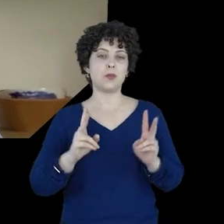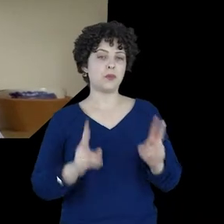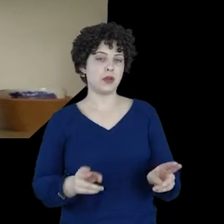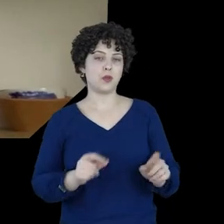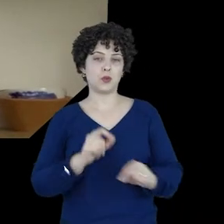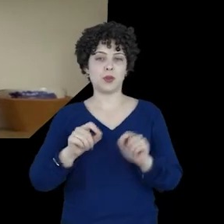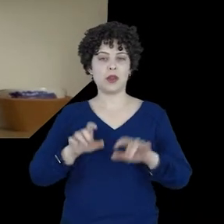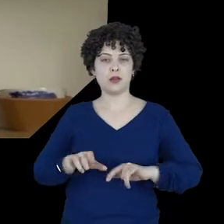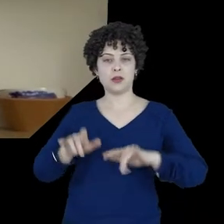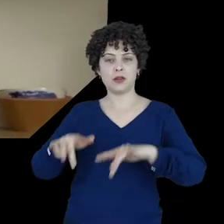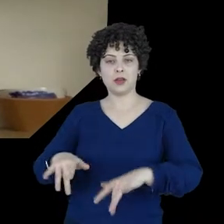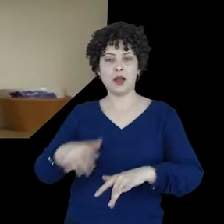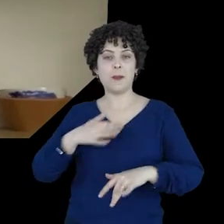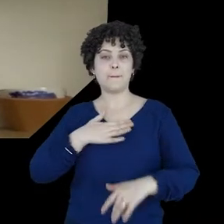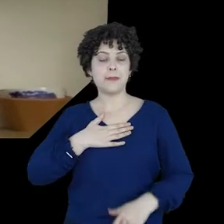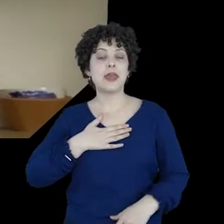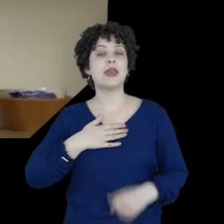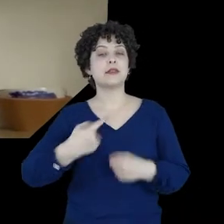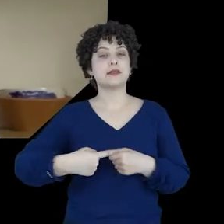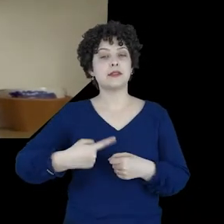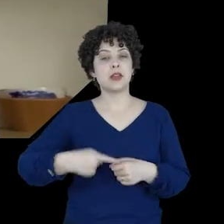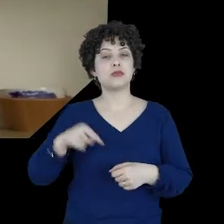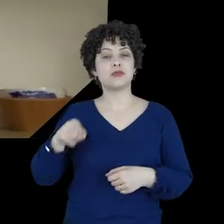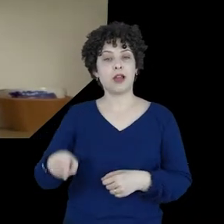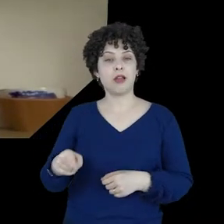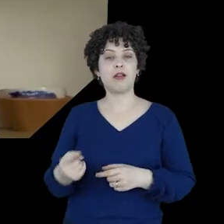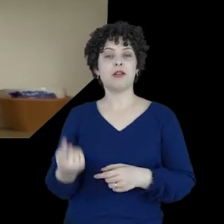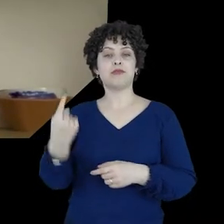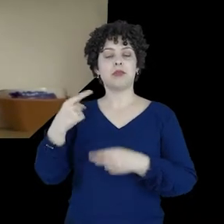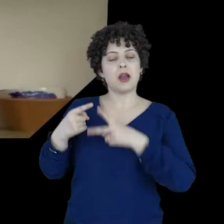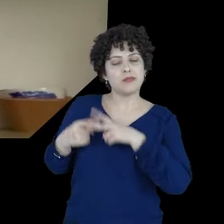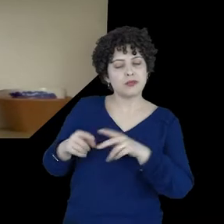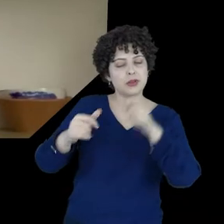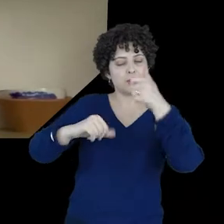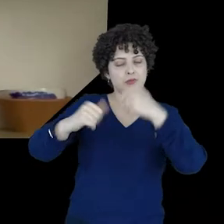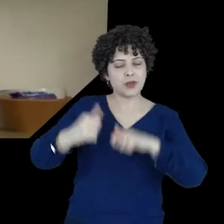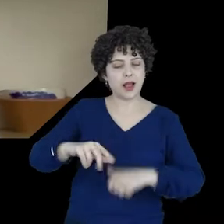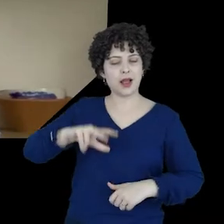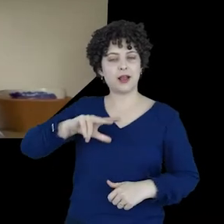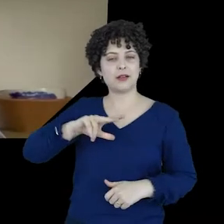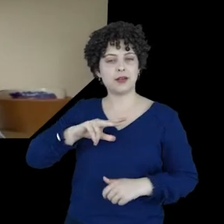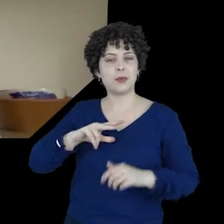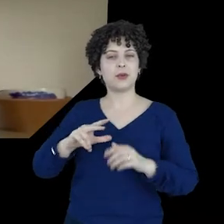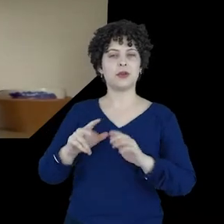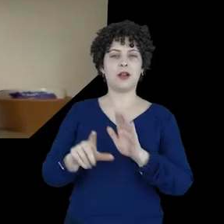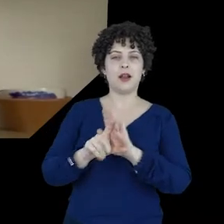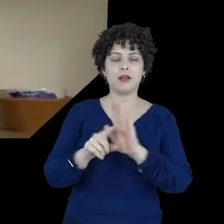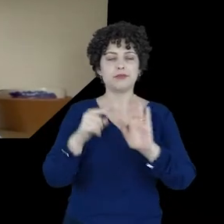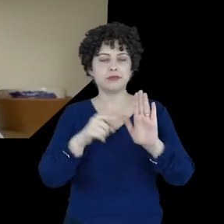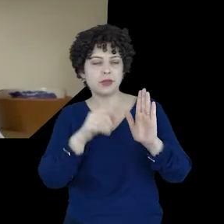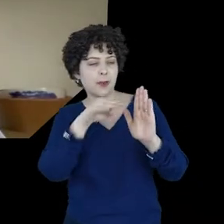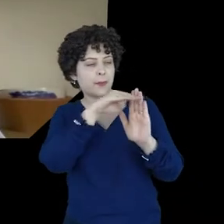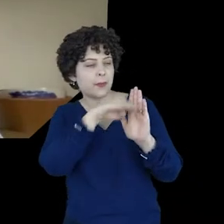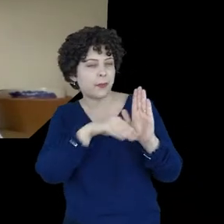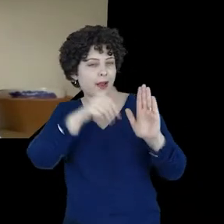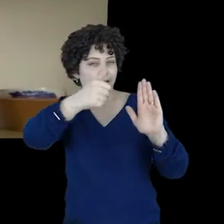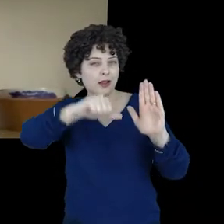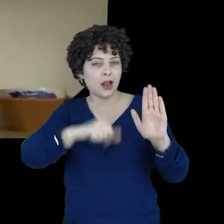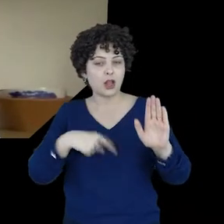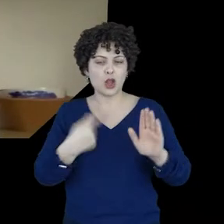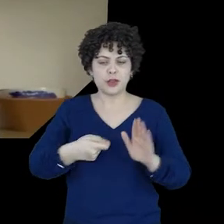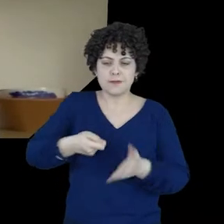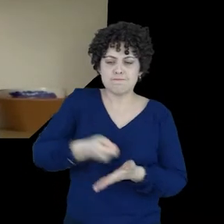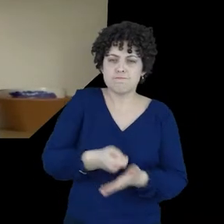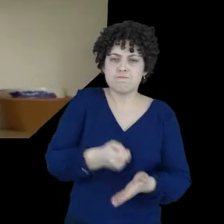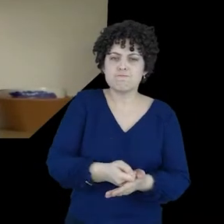O mesmo acontece na minha cidade natal, na Austrália. Ao revisar nossas leis de privacidade que cobrem nossa proteção de dados, temos exigido